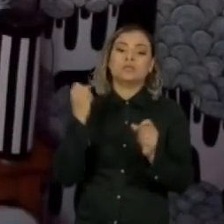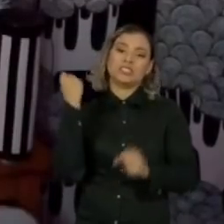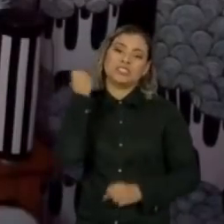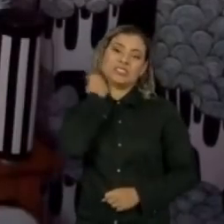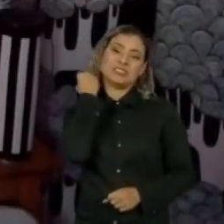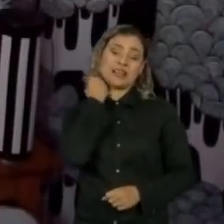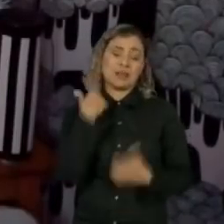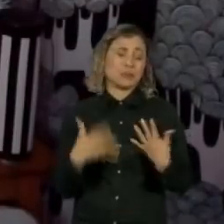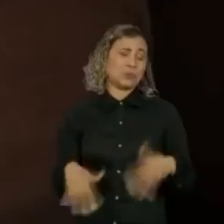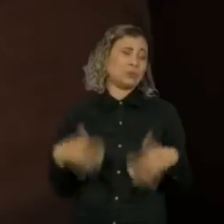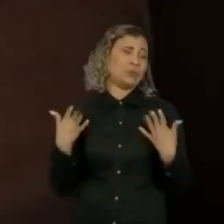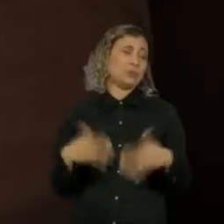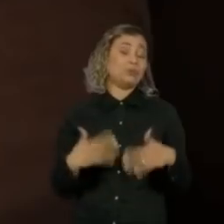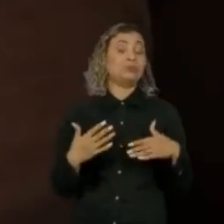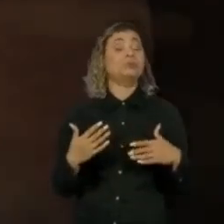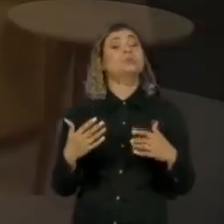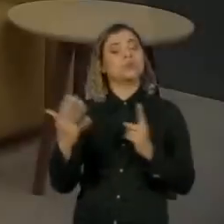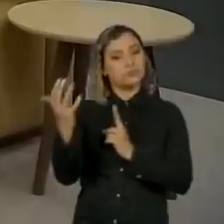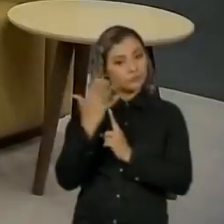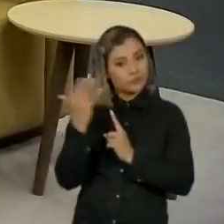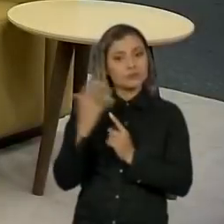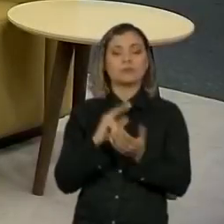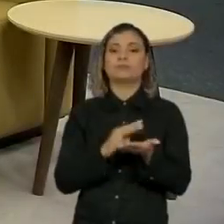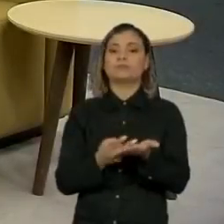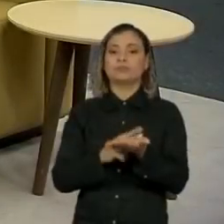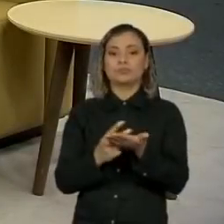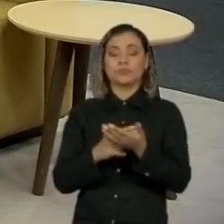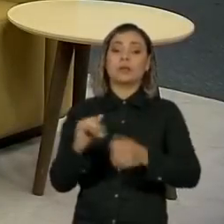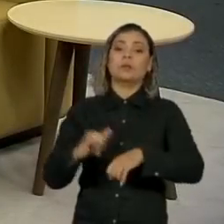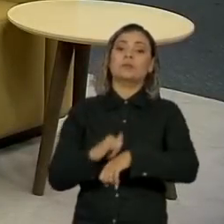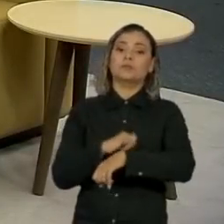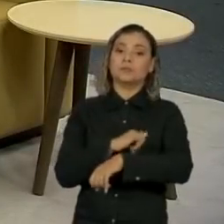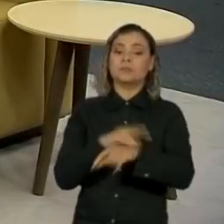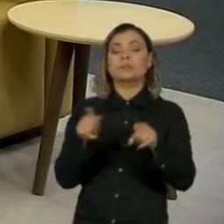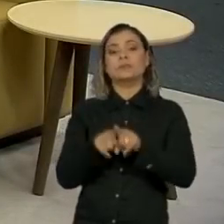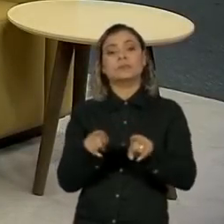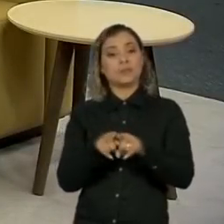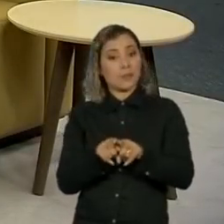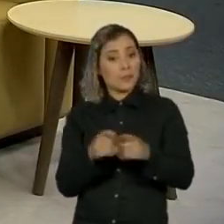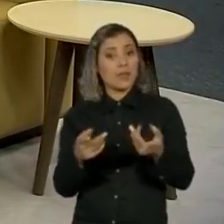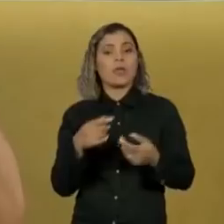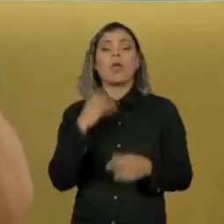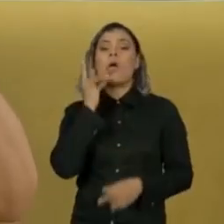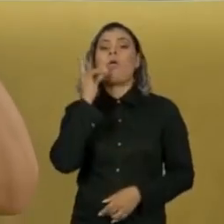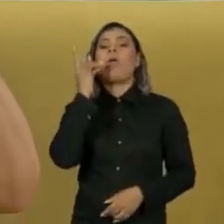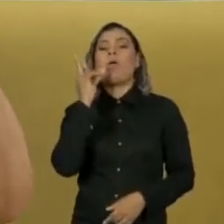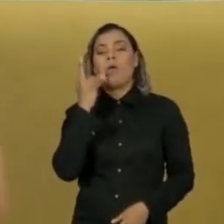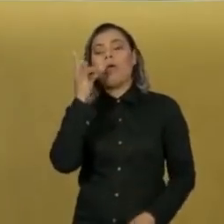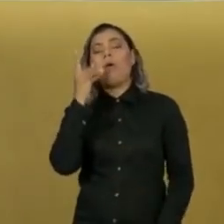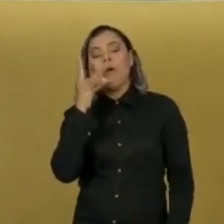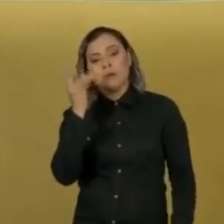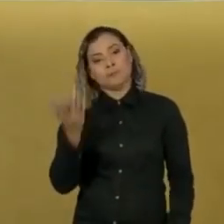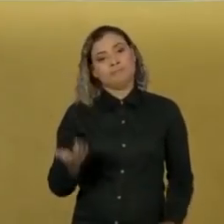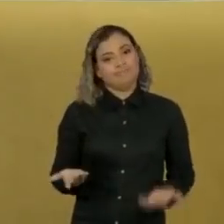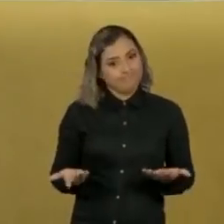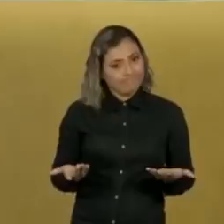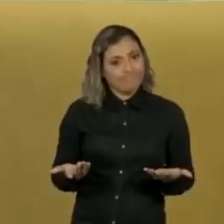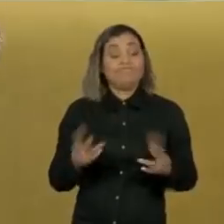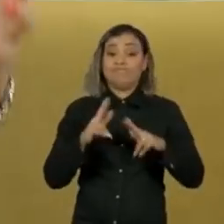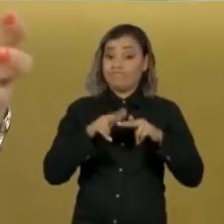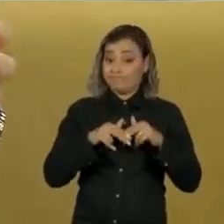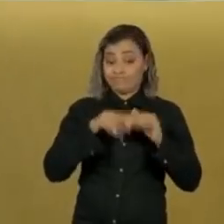também tem favorecido insônia. A obesidade favorece a apneia, favorece ronco. Então, existem vários